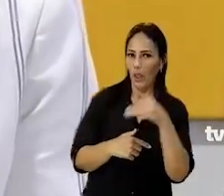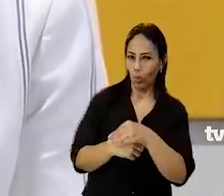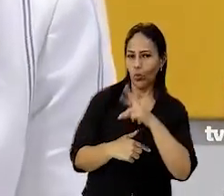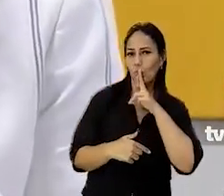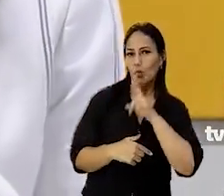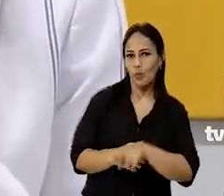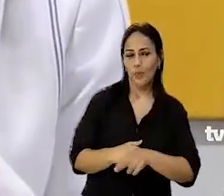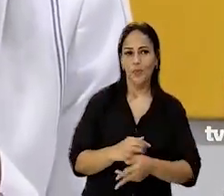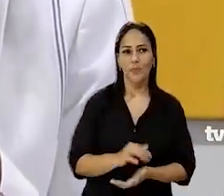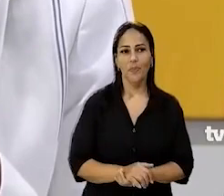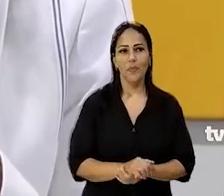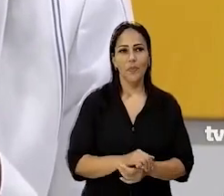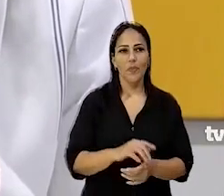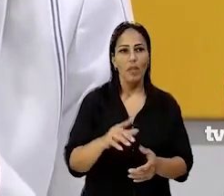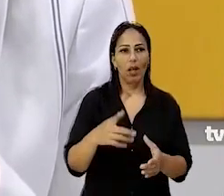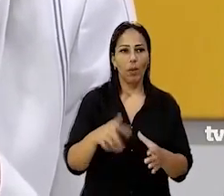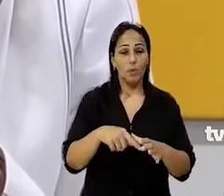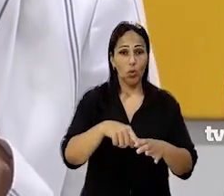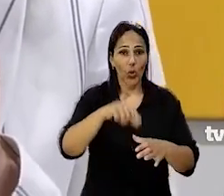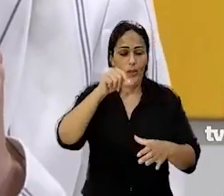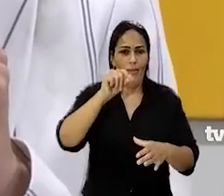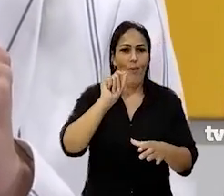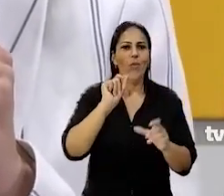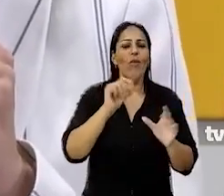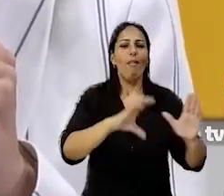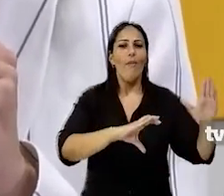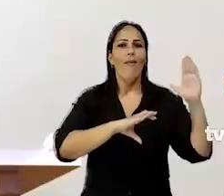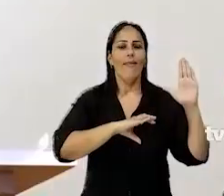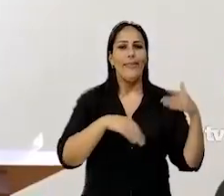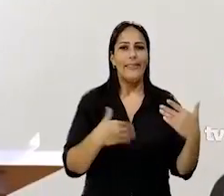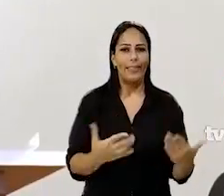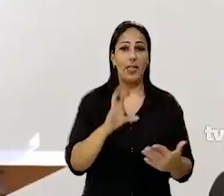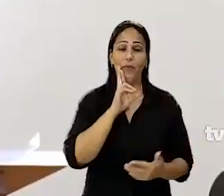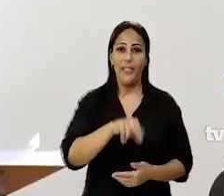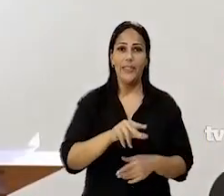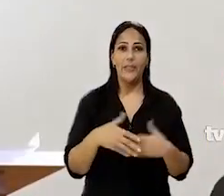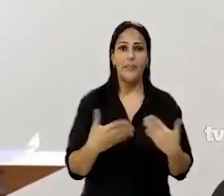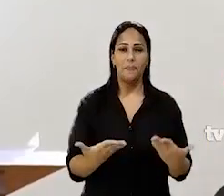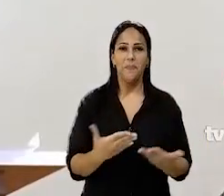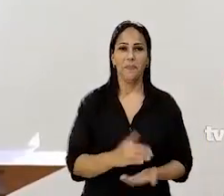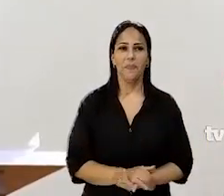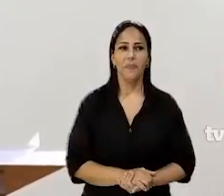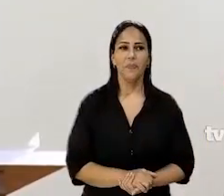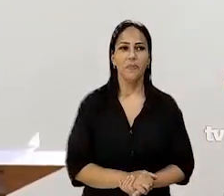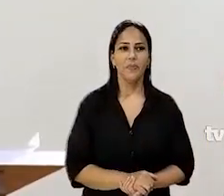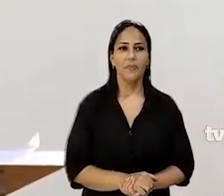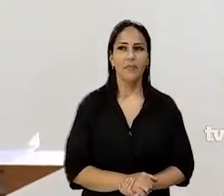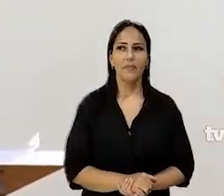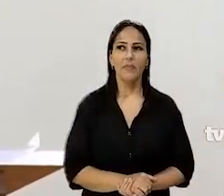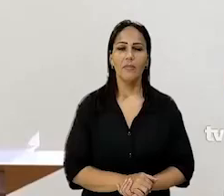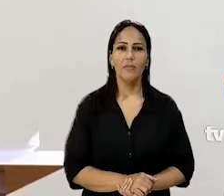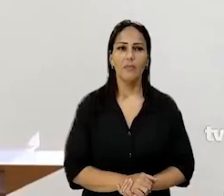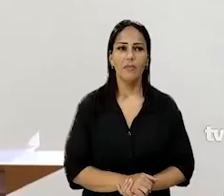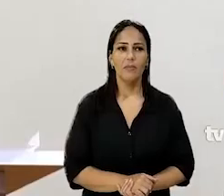a resposta. Vamos passar agora ao sorteio do candidato que vai responder.